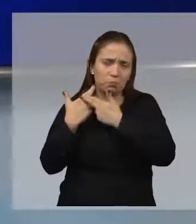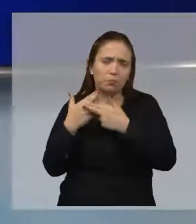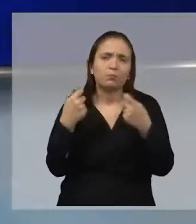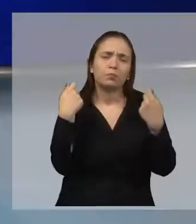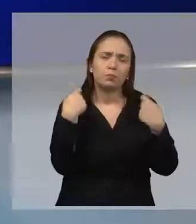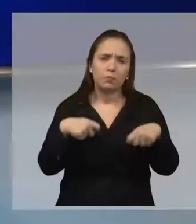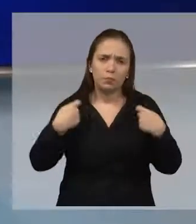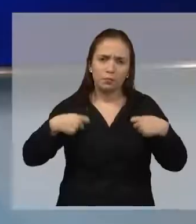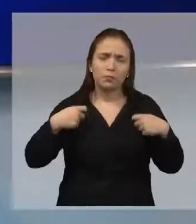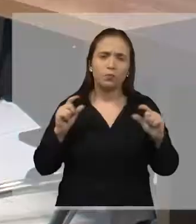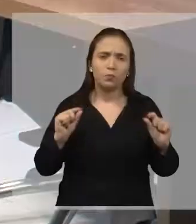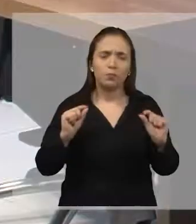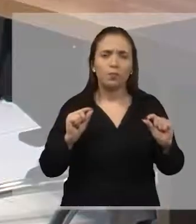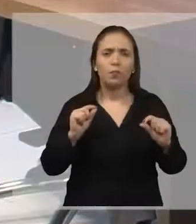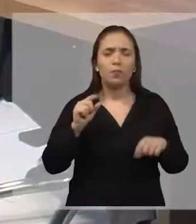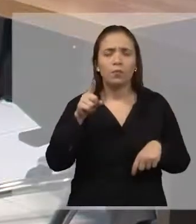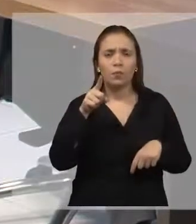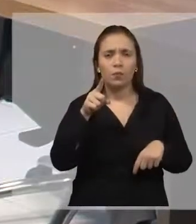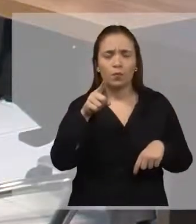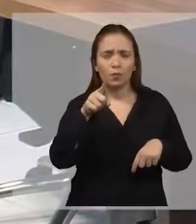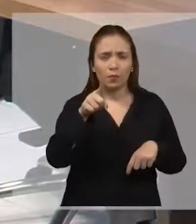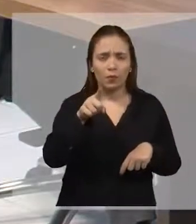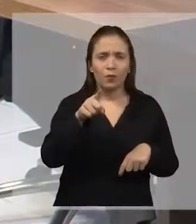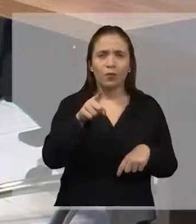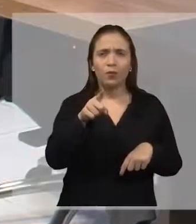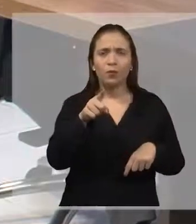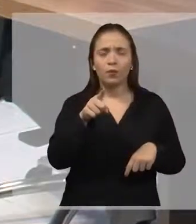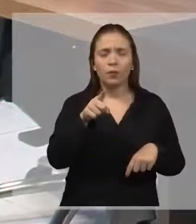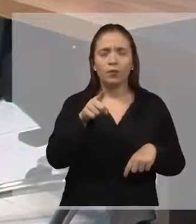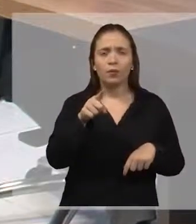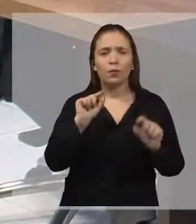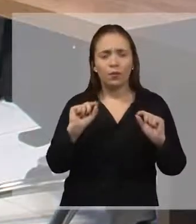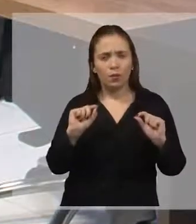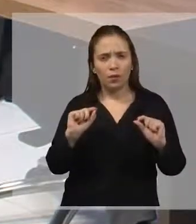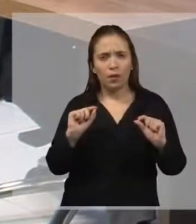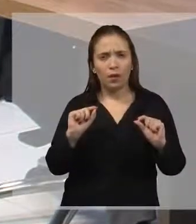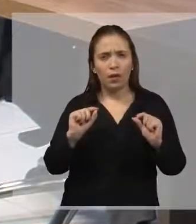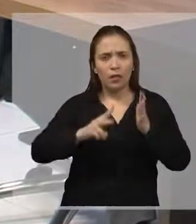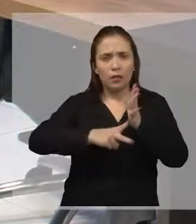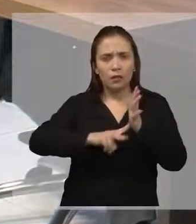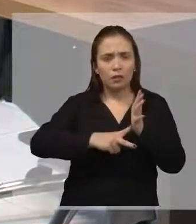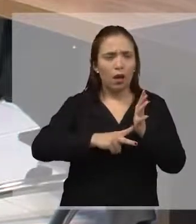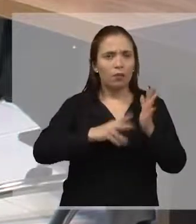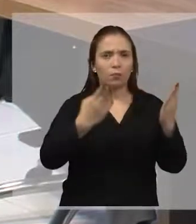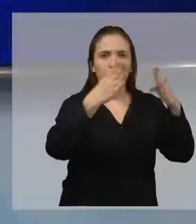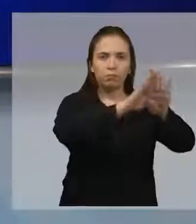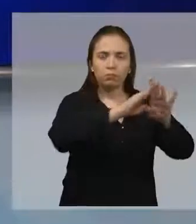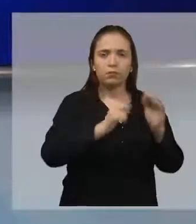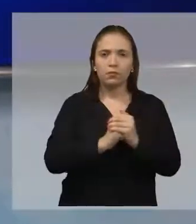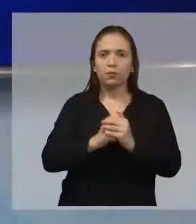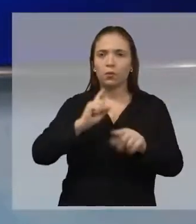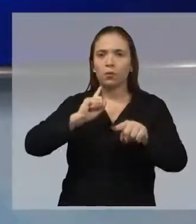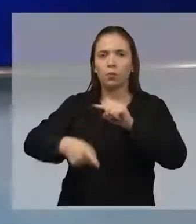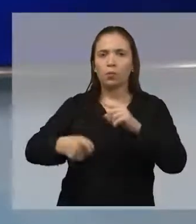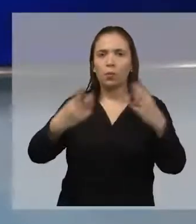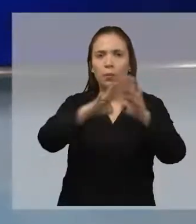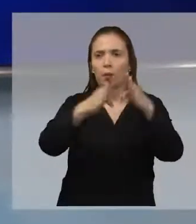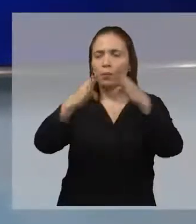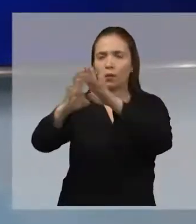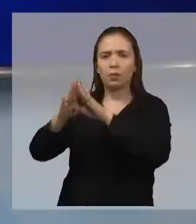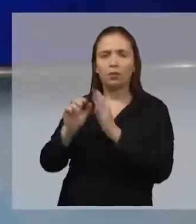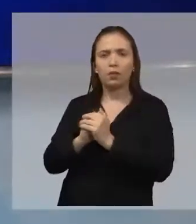institucionais e outras práticas, que também aconteceram. Se você falar em exílio, morte, tortura e tal, isso tudo estava